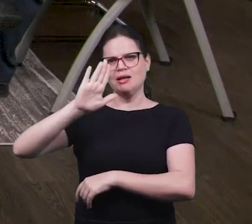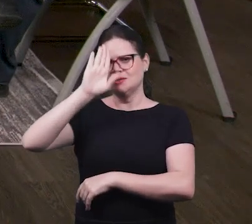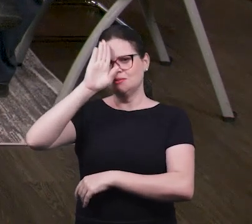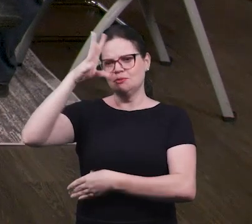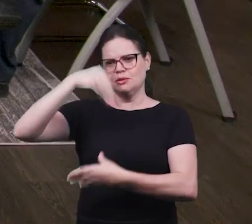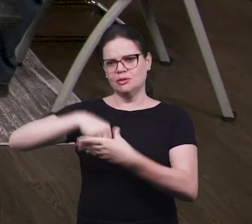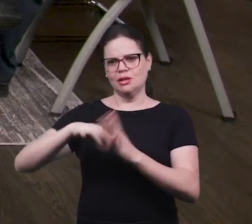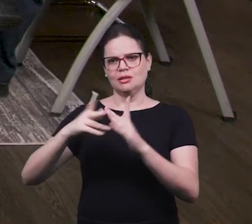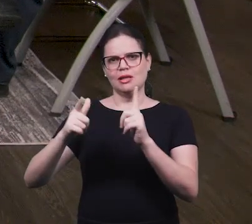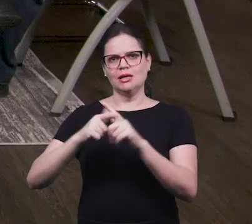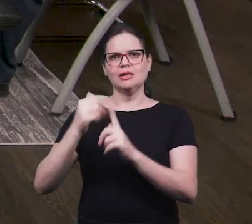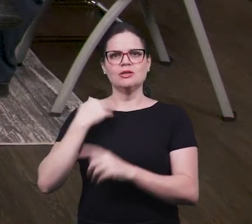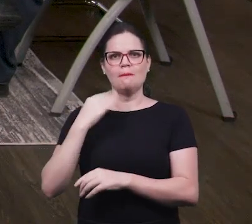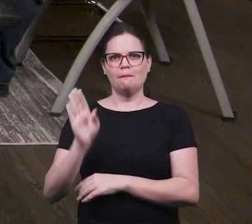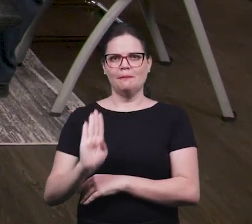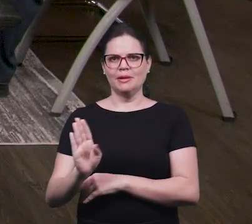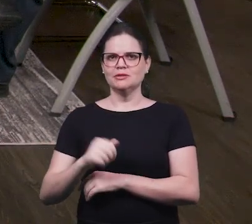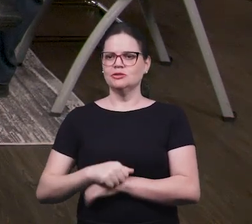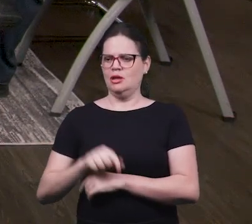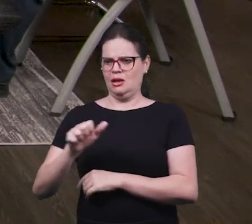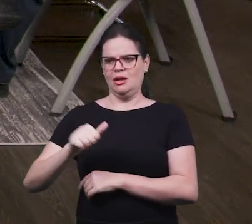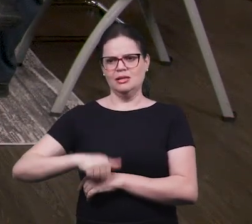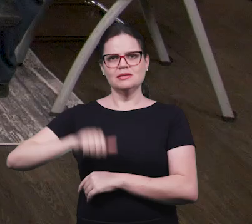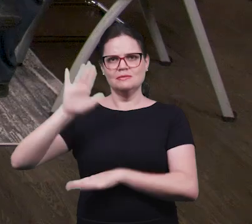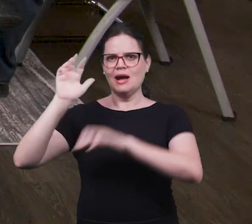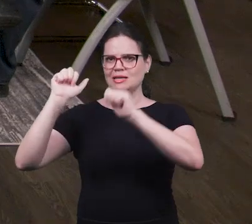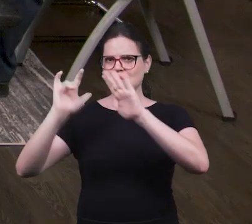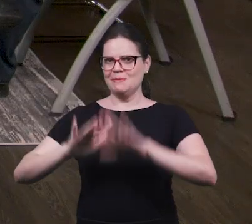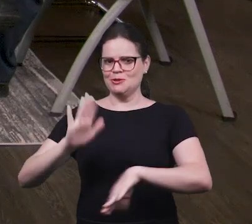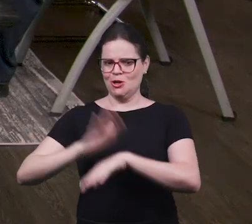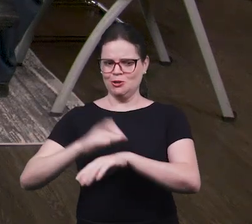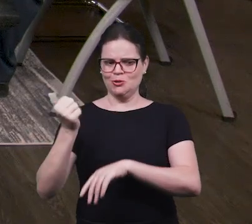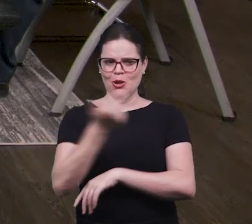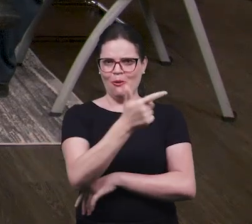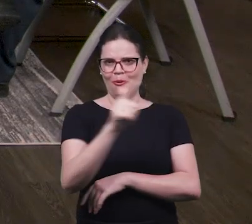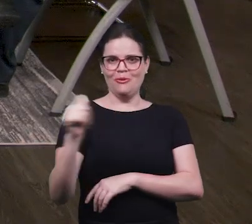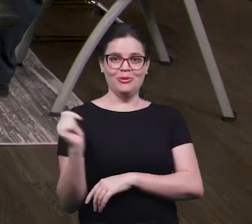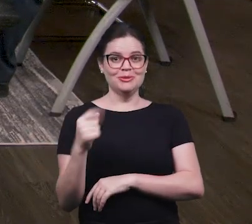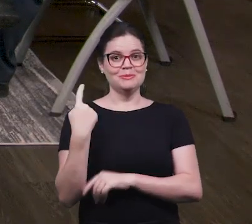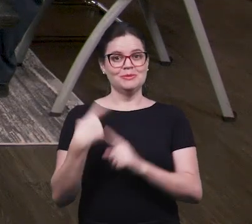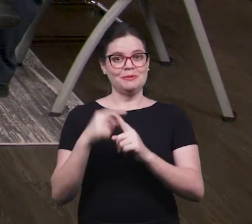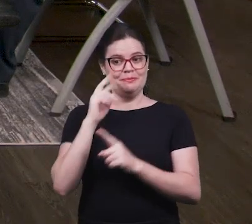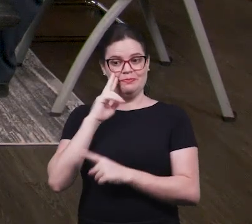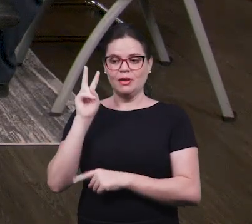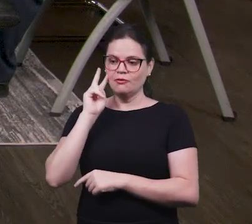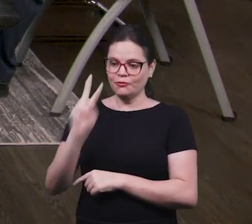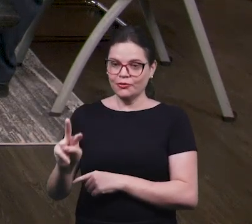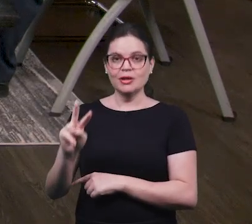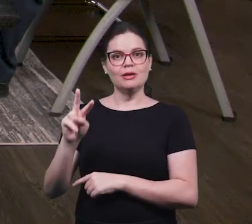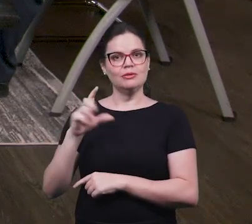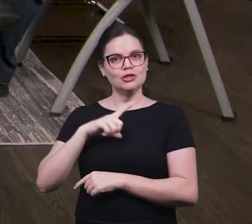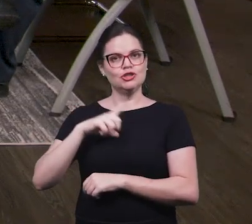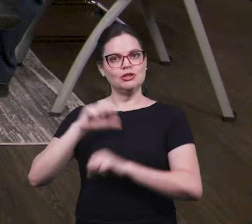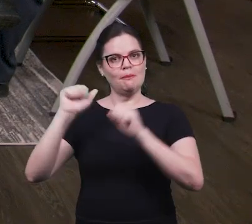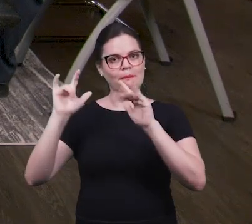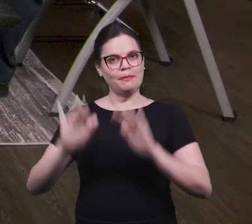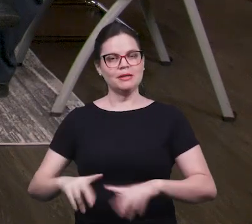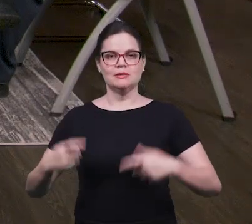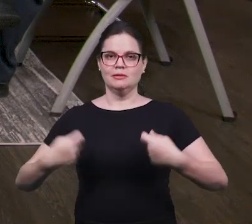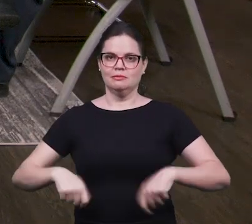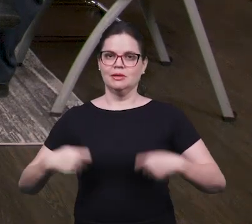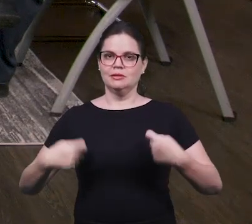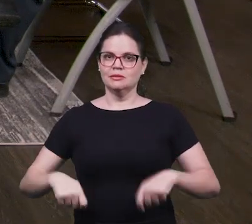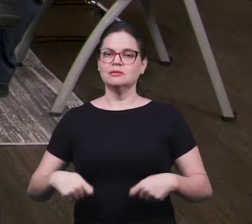não quer dizer nada, eu acho que eles foram mais abençoados do que os outros, não é? Já que sou um movimento de restauração e